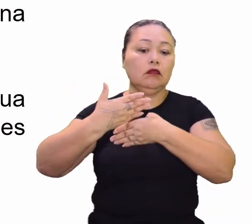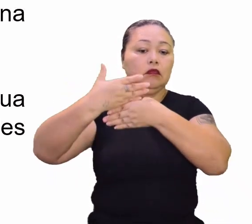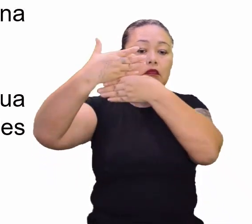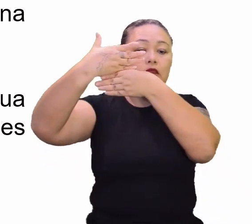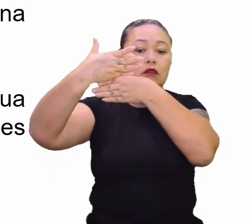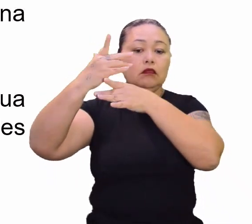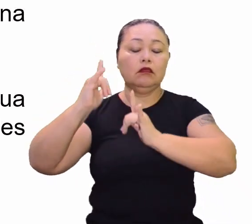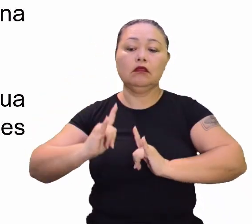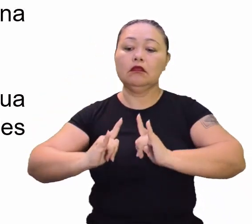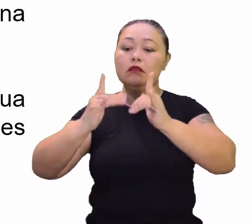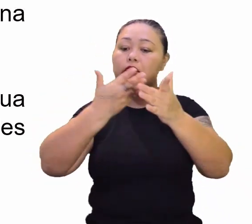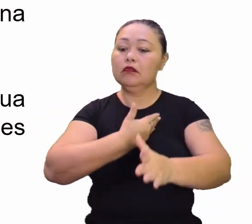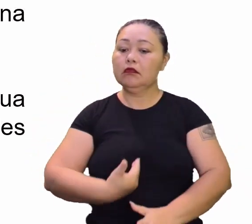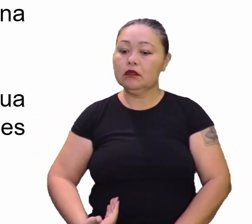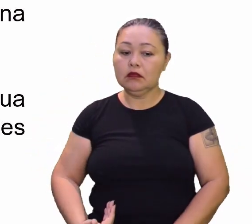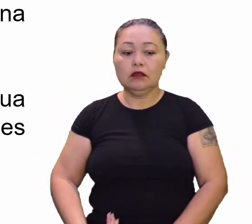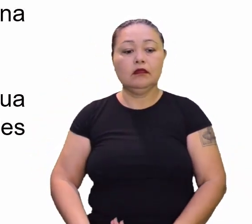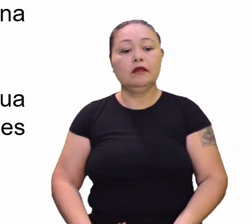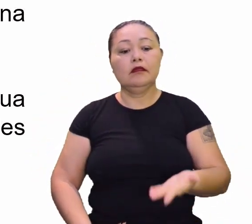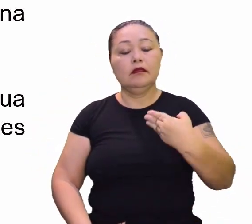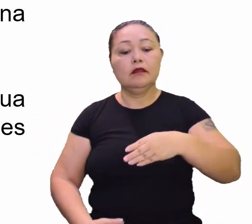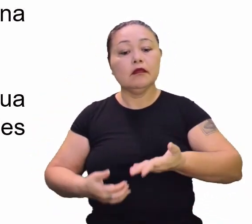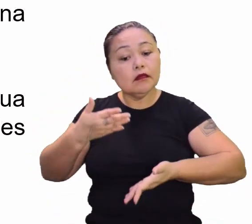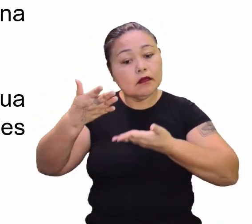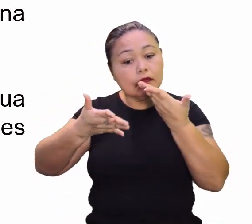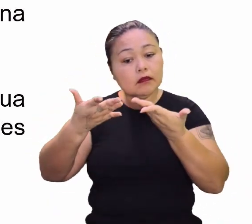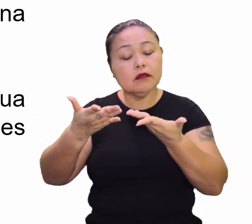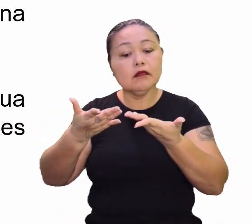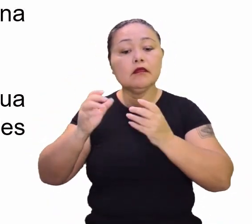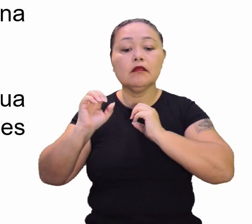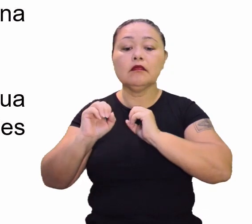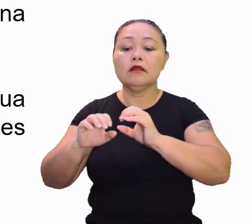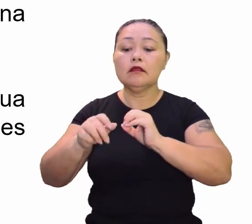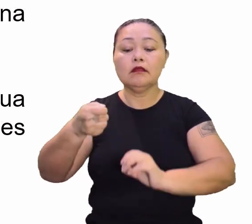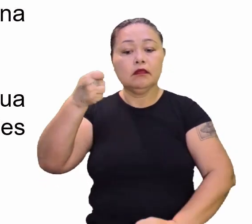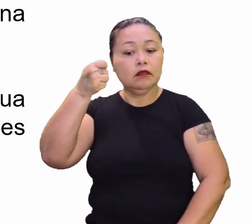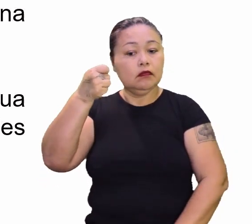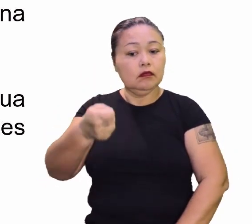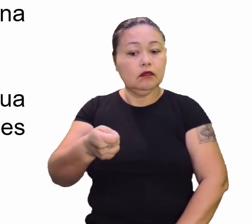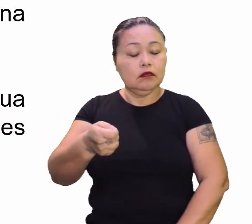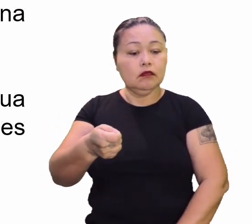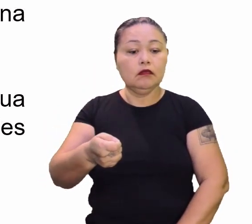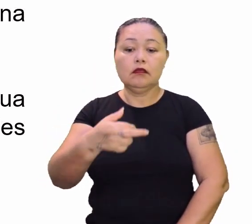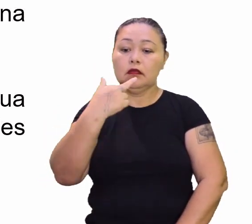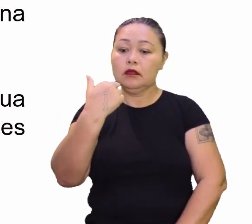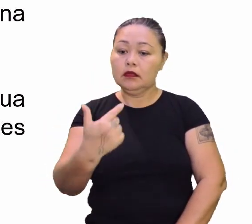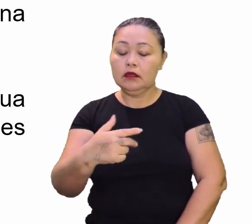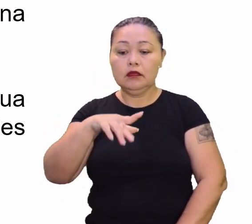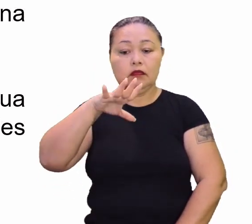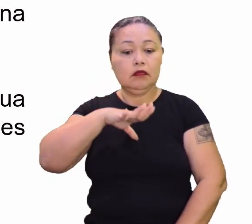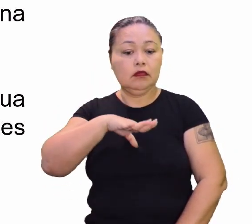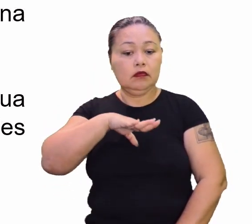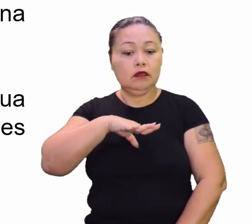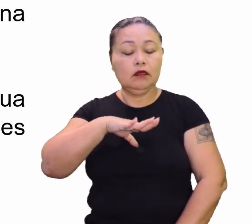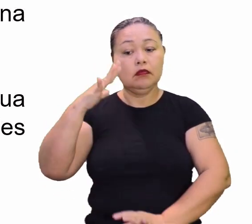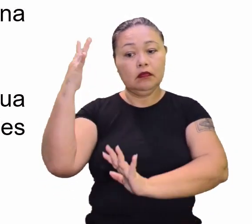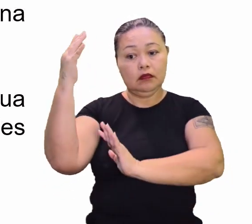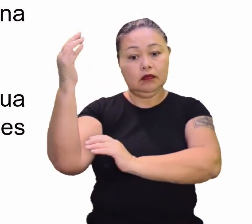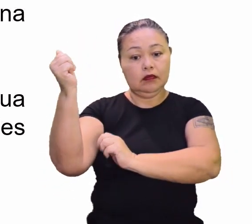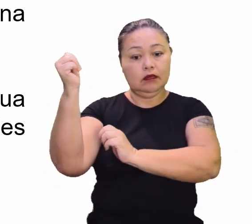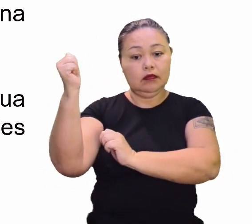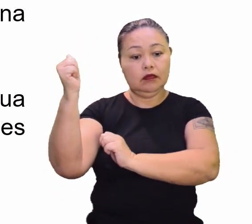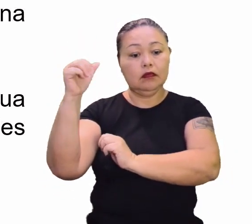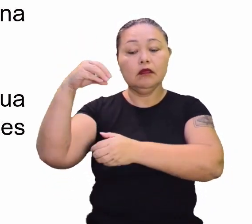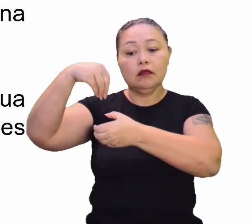construção civil de prédios públicos. B. Promoção do ensino obrigatório da língua portuguesa